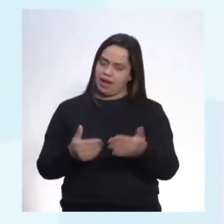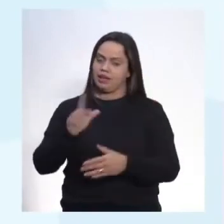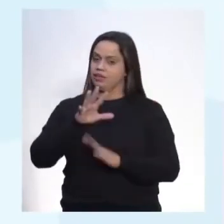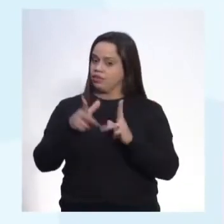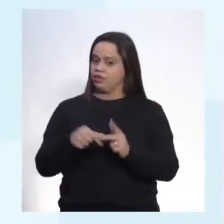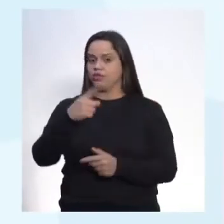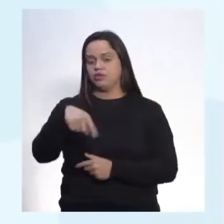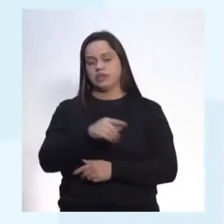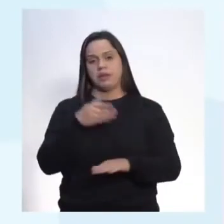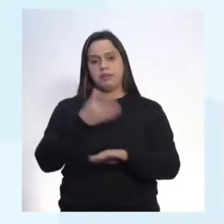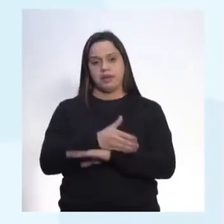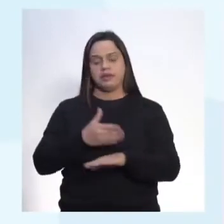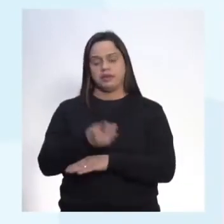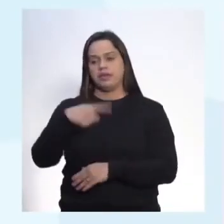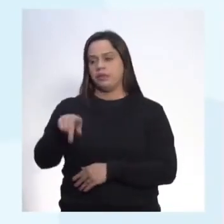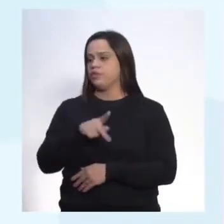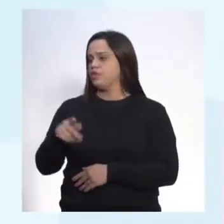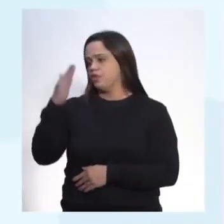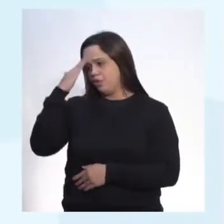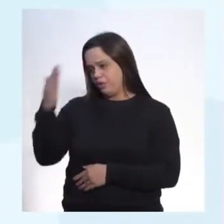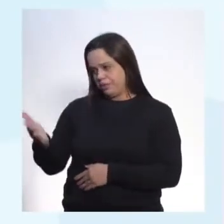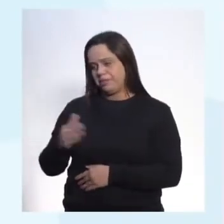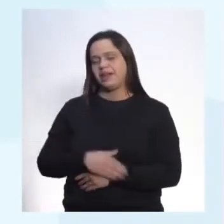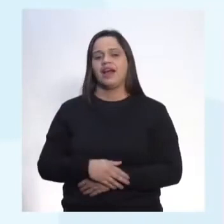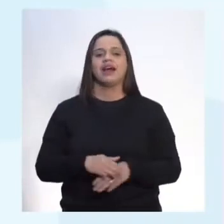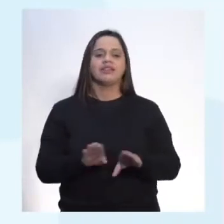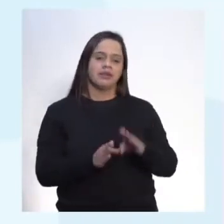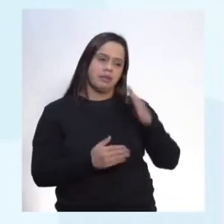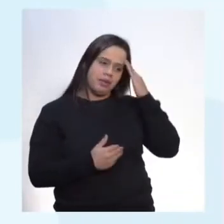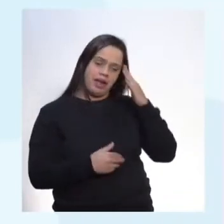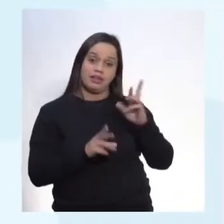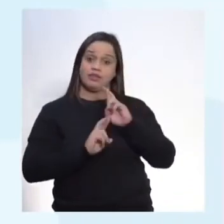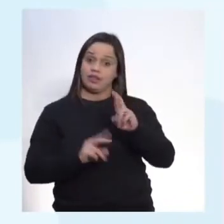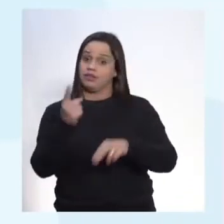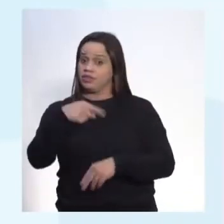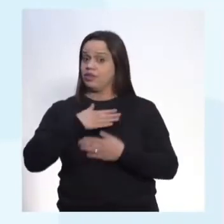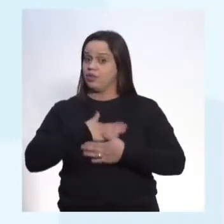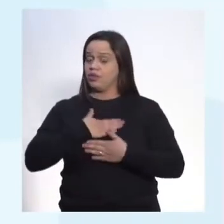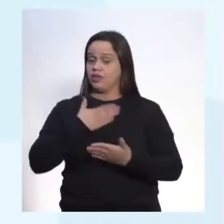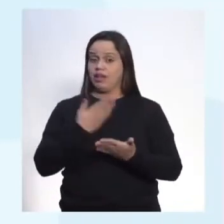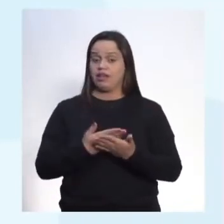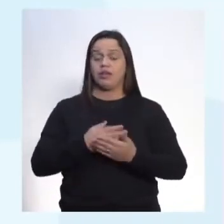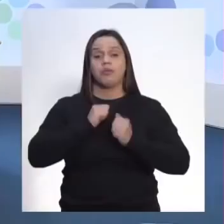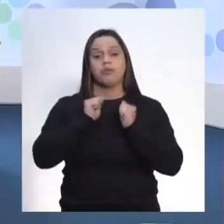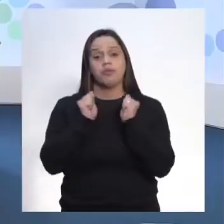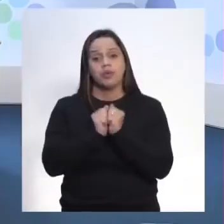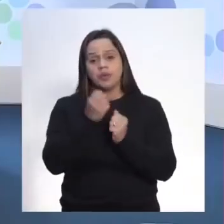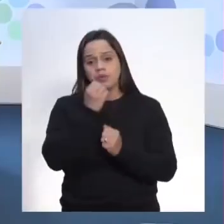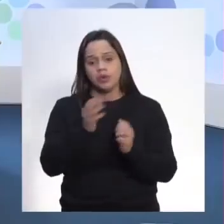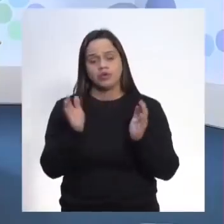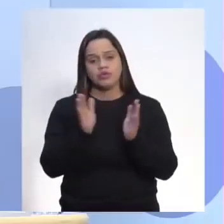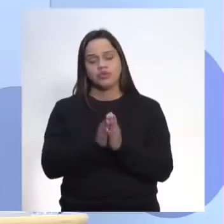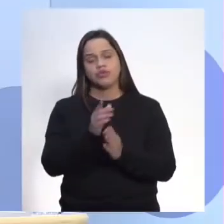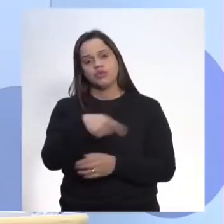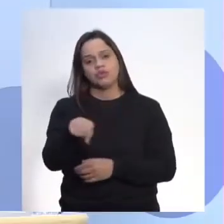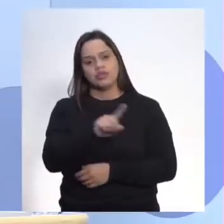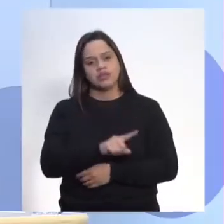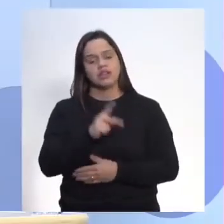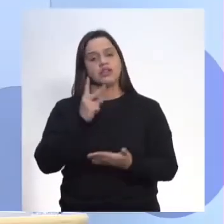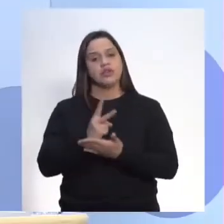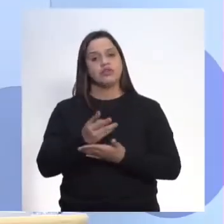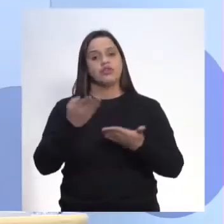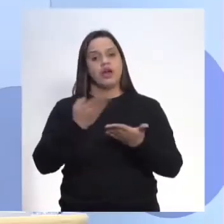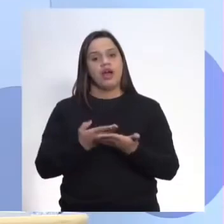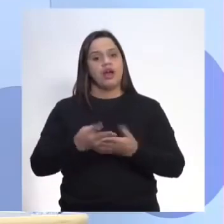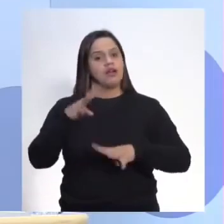todos pela participação. Professor Jonas, Obrigado. Eu espero que tenham gostado, né, Osmar? Foi um prazer estar aqui de novo. Continuando essas